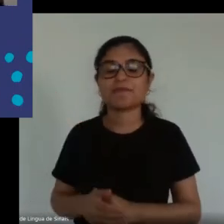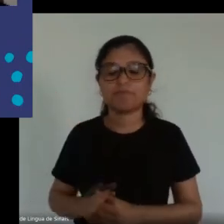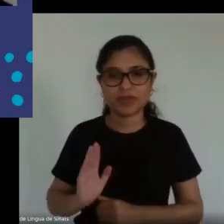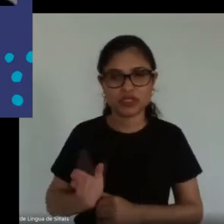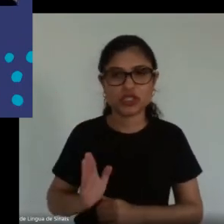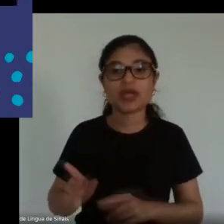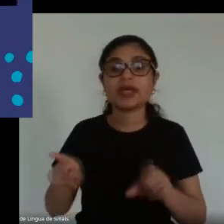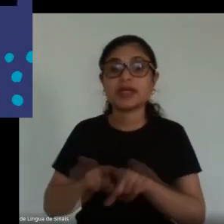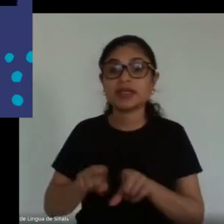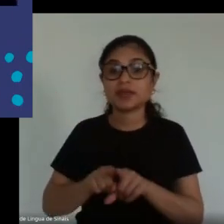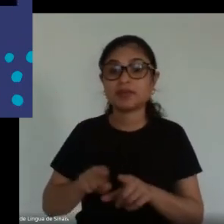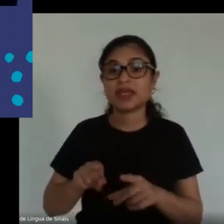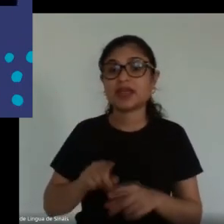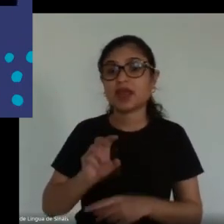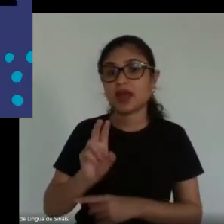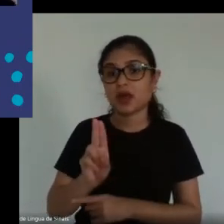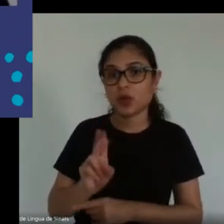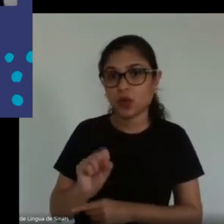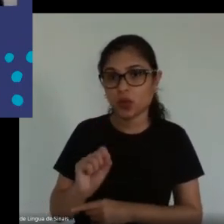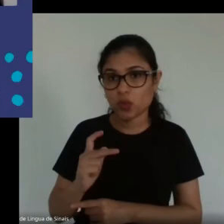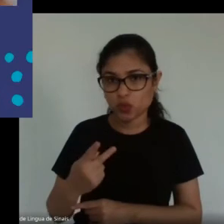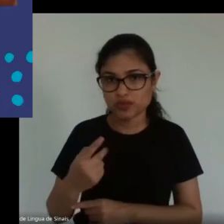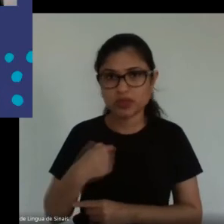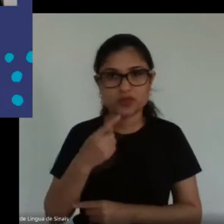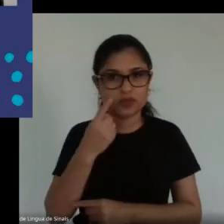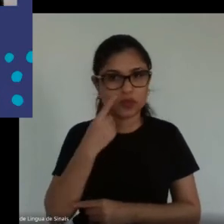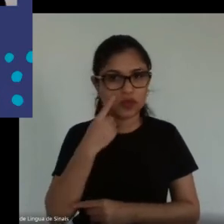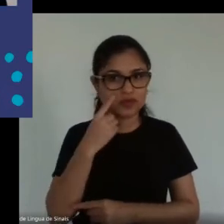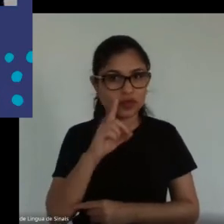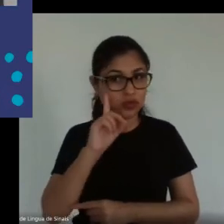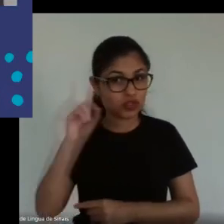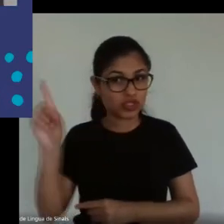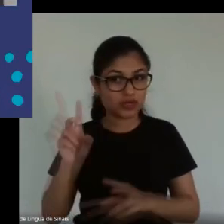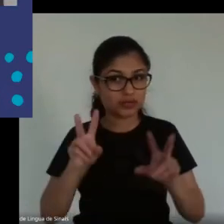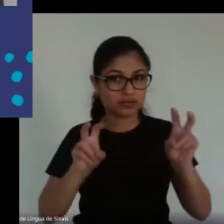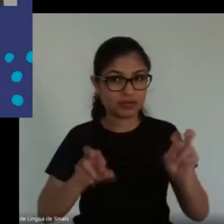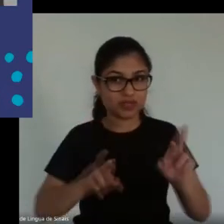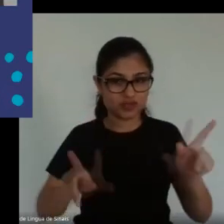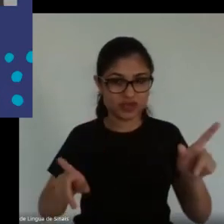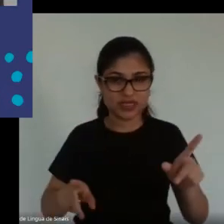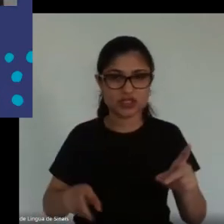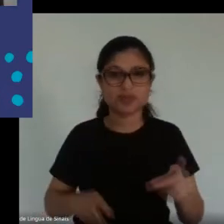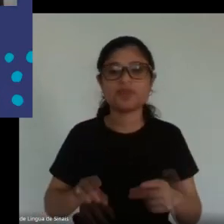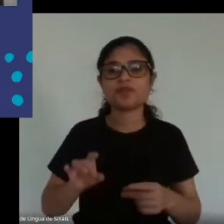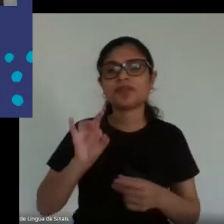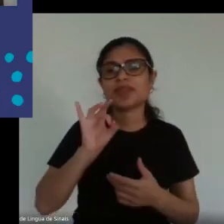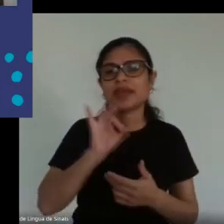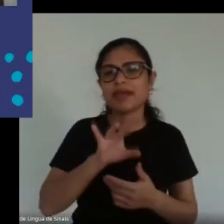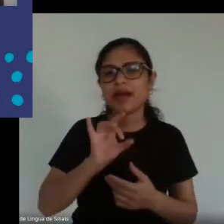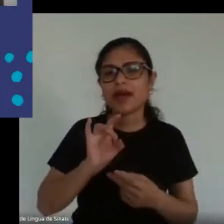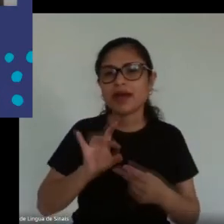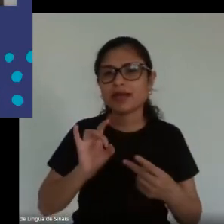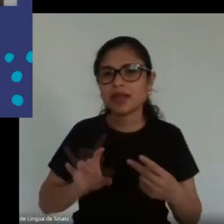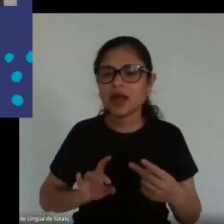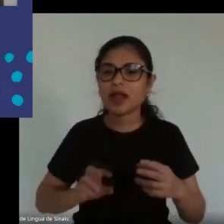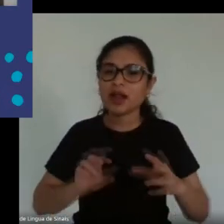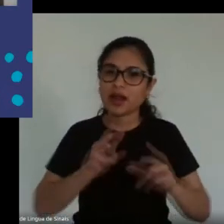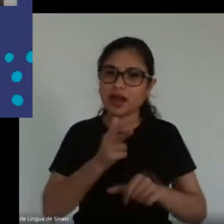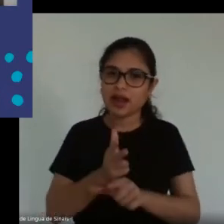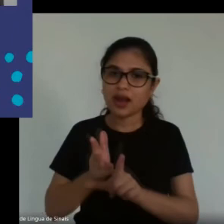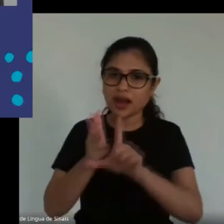USP também, eu vou ver a data aqui, vou falar para vocês, e a temática é diferente. Cada uma que vocês forem assistindo, vocês